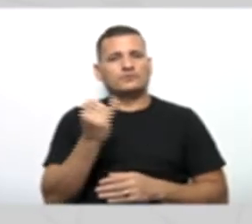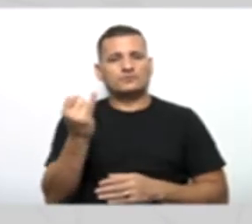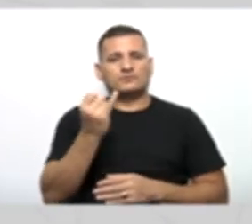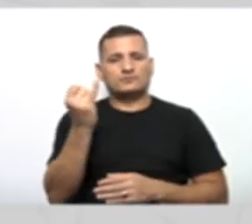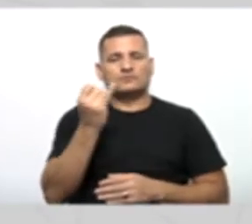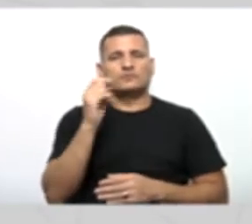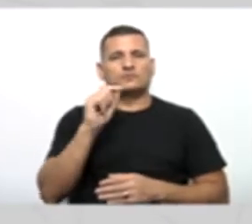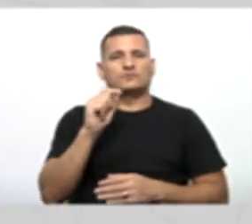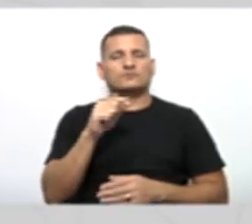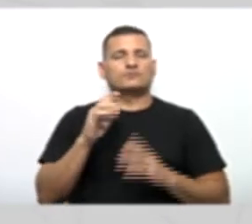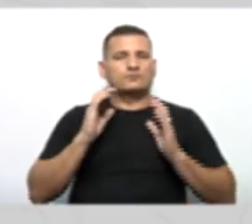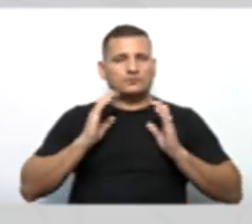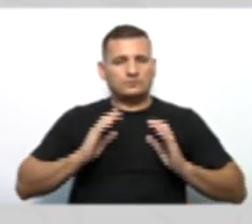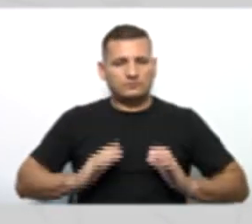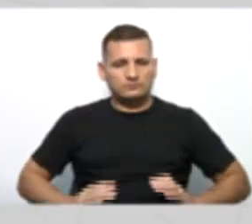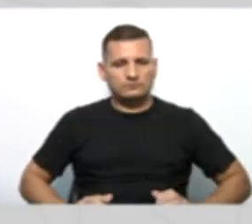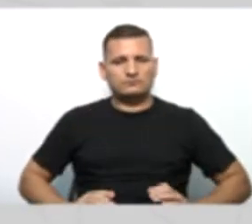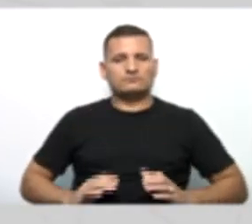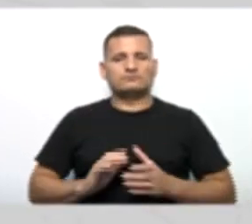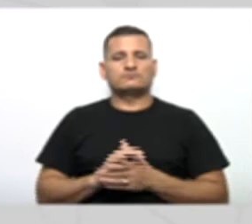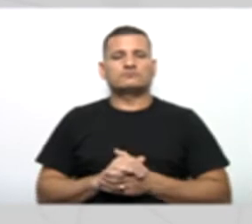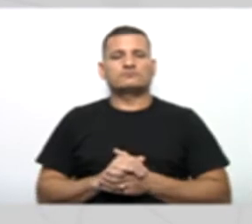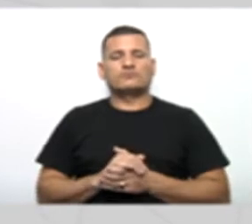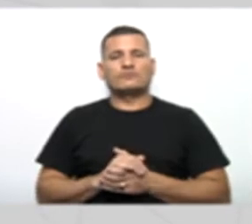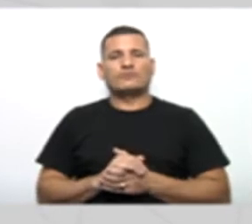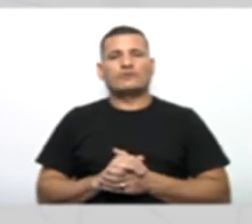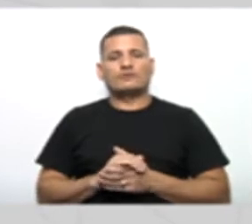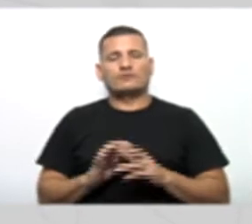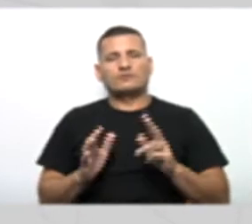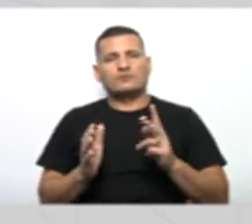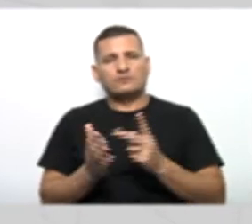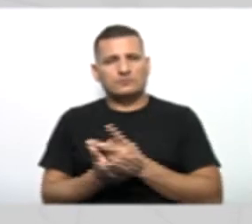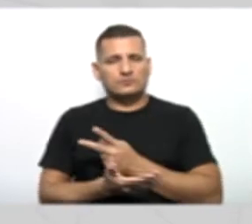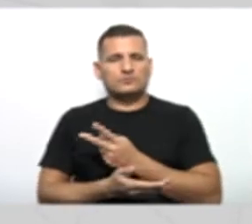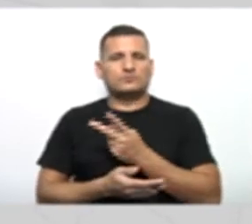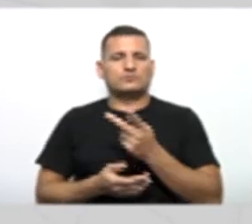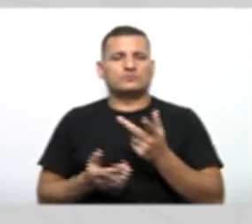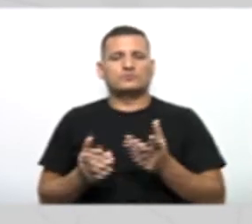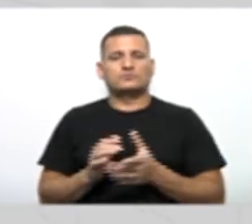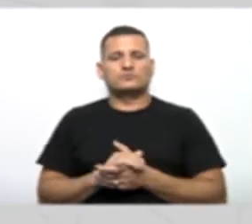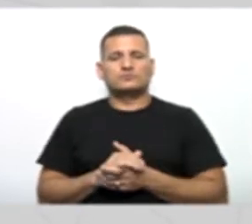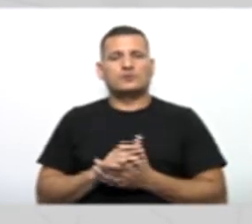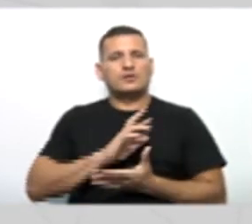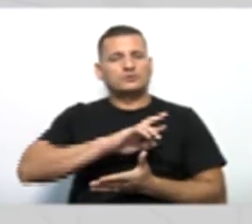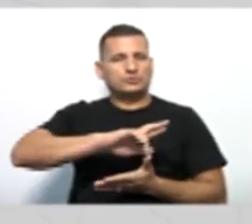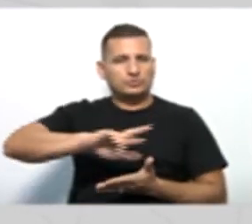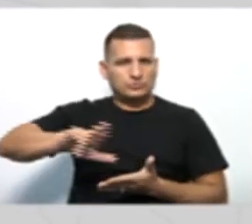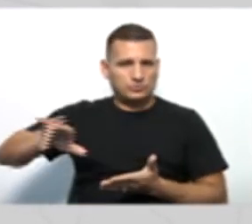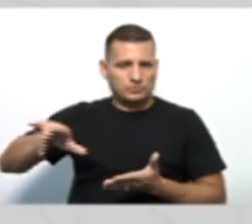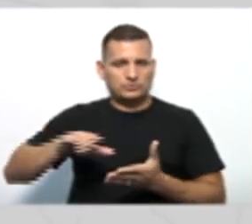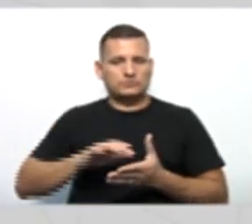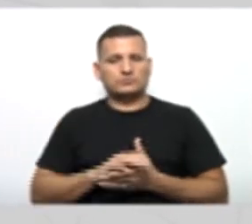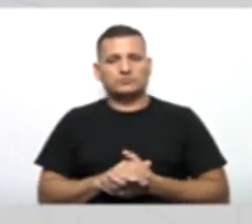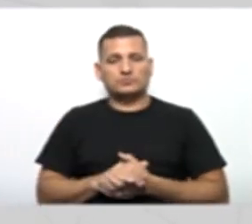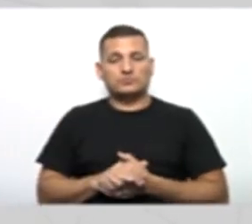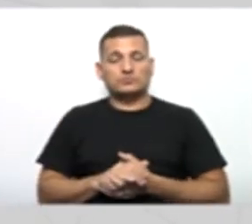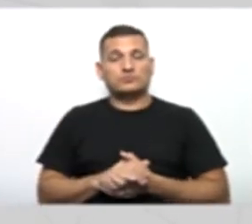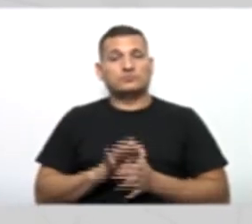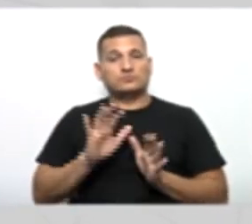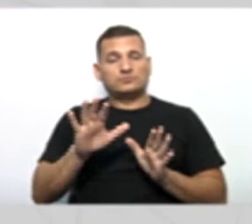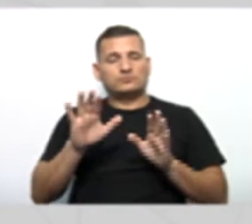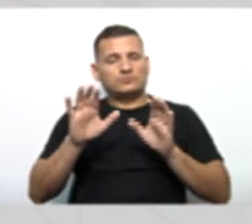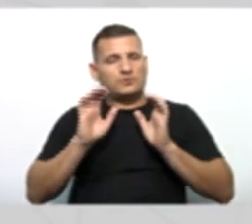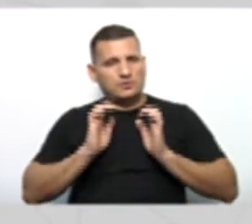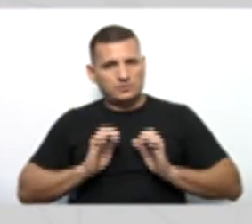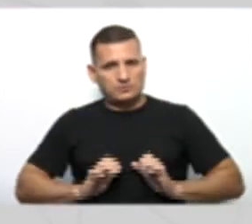condutas o que é expectáveis mitigadoras da ocorrência de fraudes de diversas naturezas a respeito da